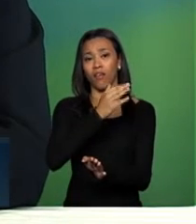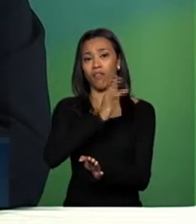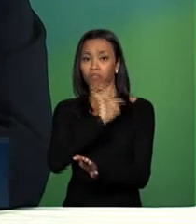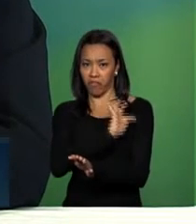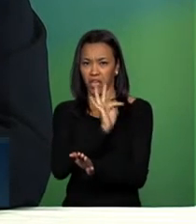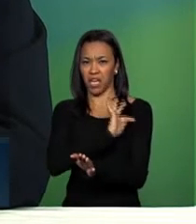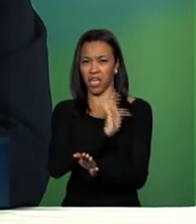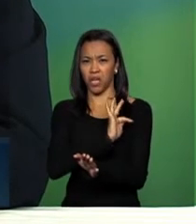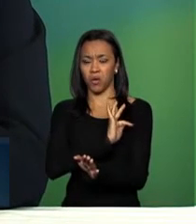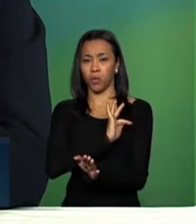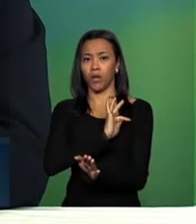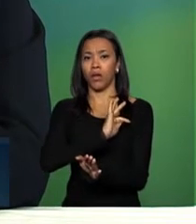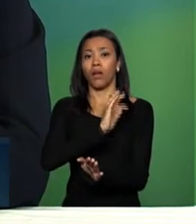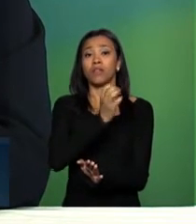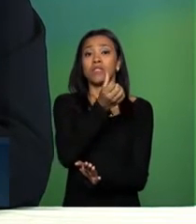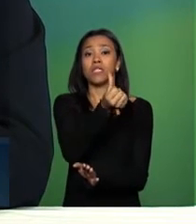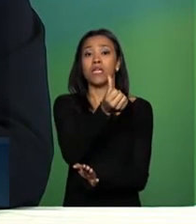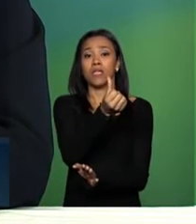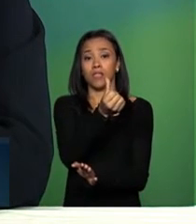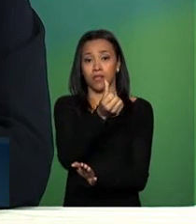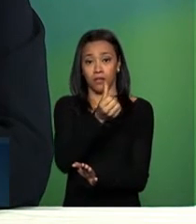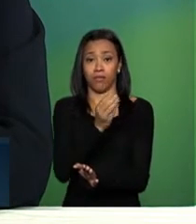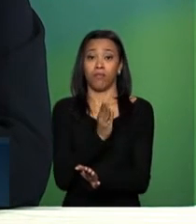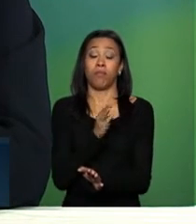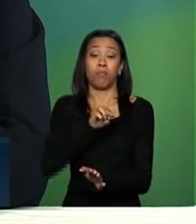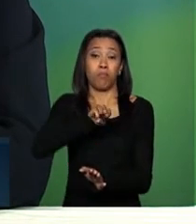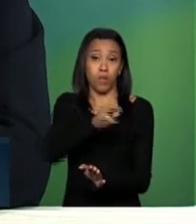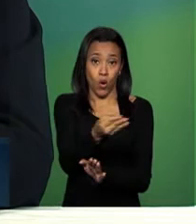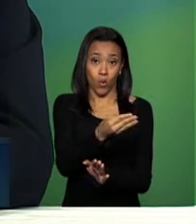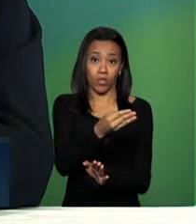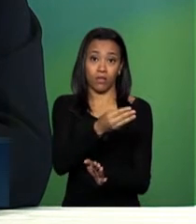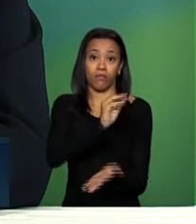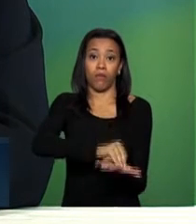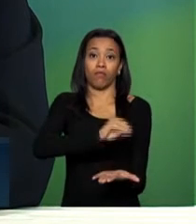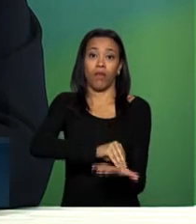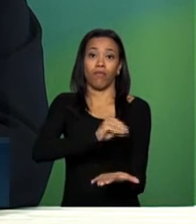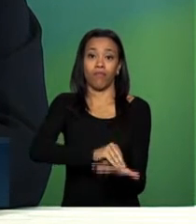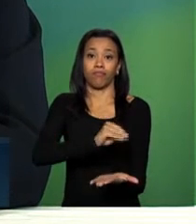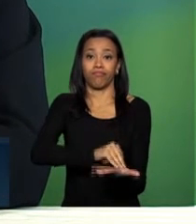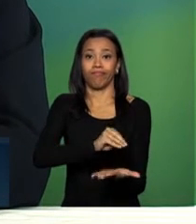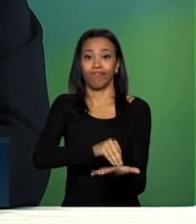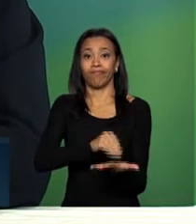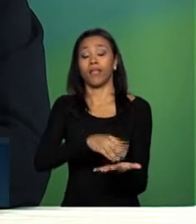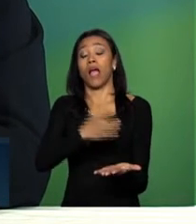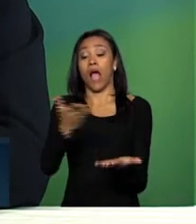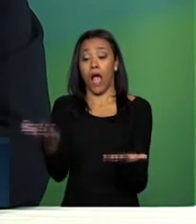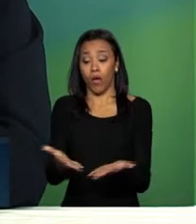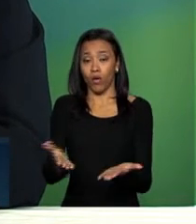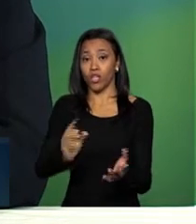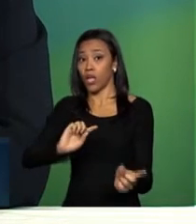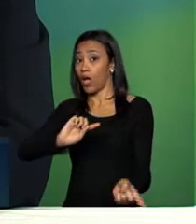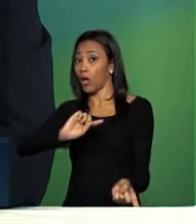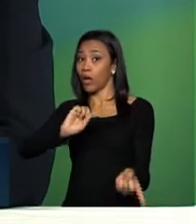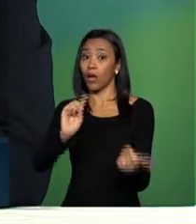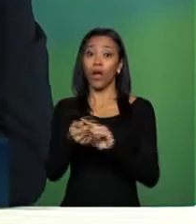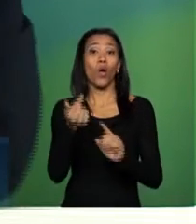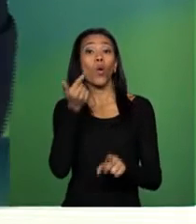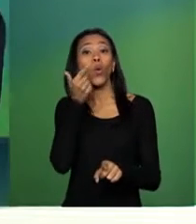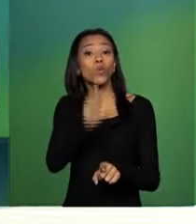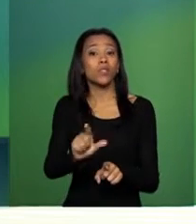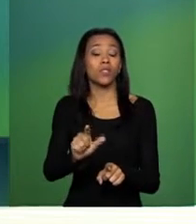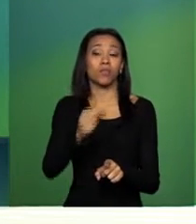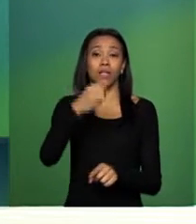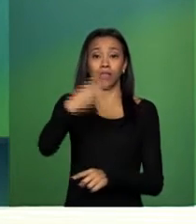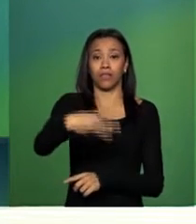6 bilhões. E na segunda quinzena de junho já viramos esse déficit acumulado. Nós já temos na